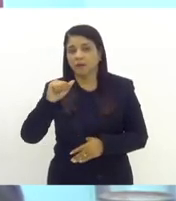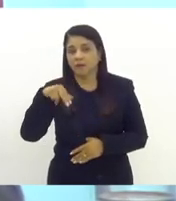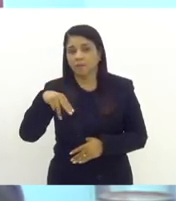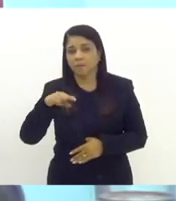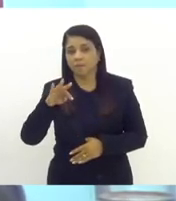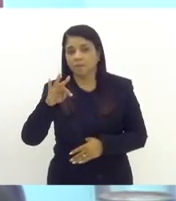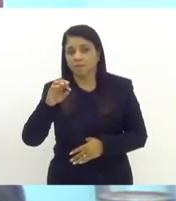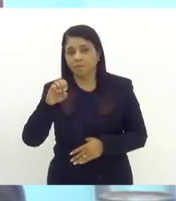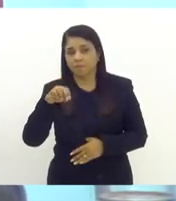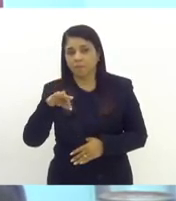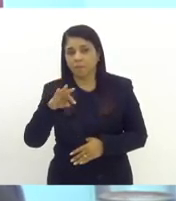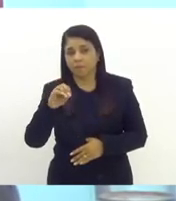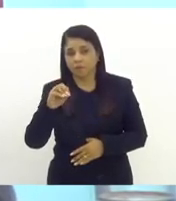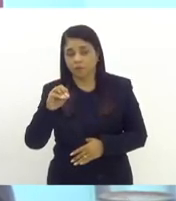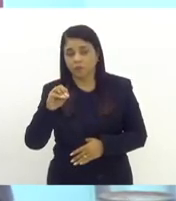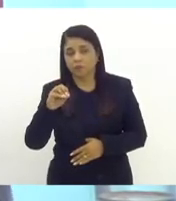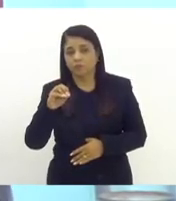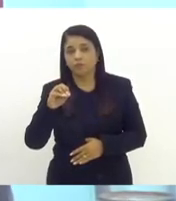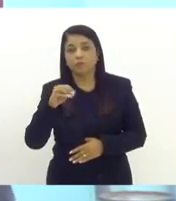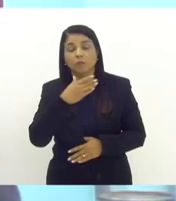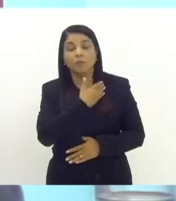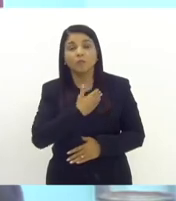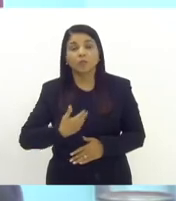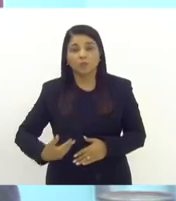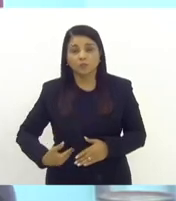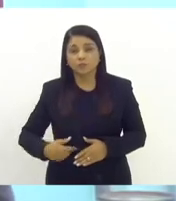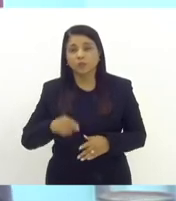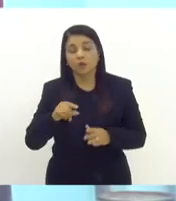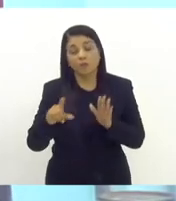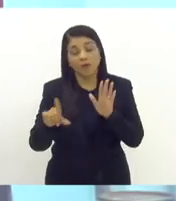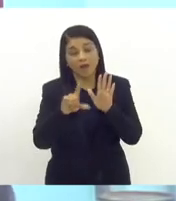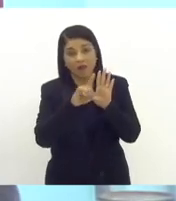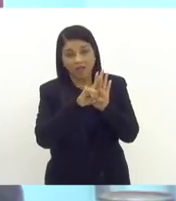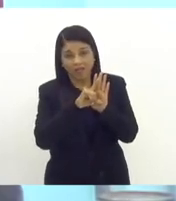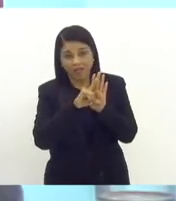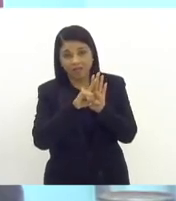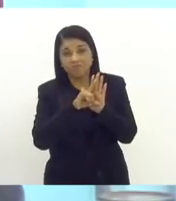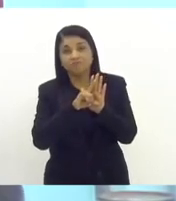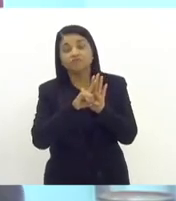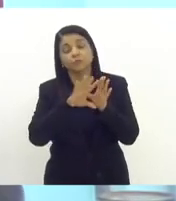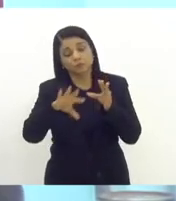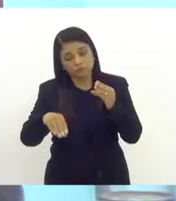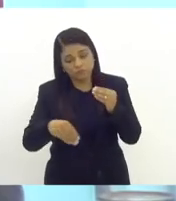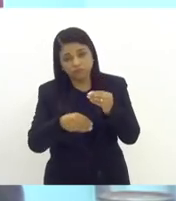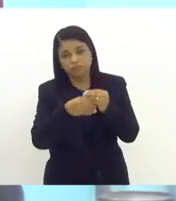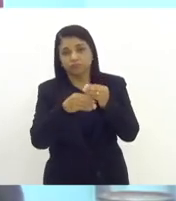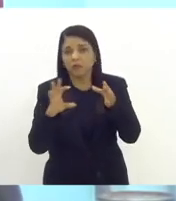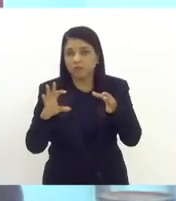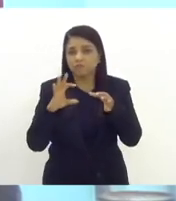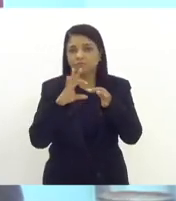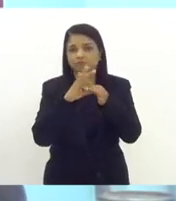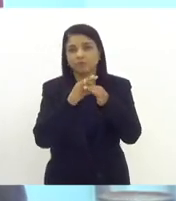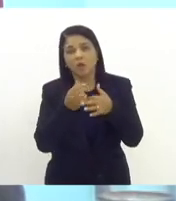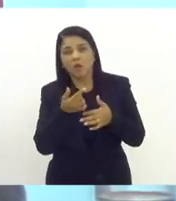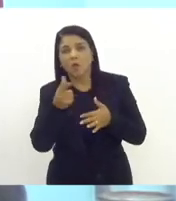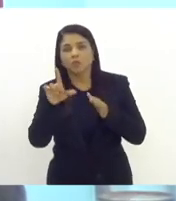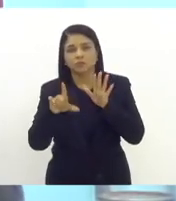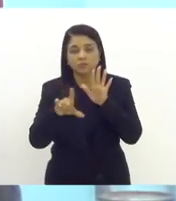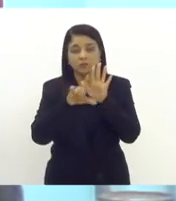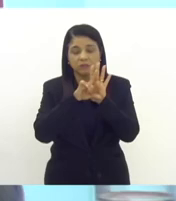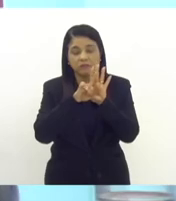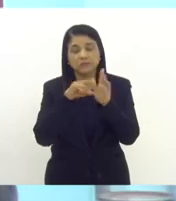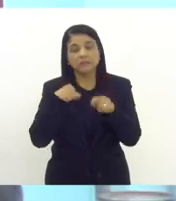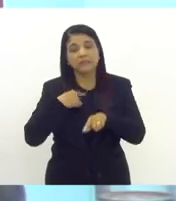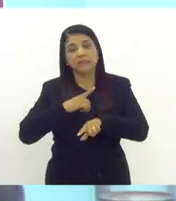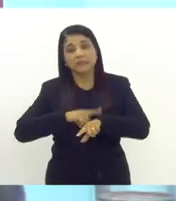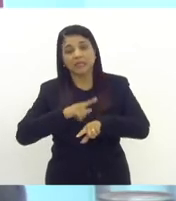não sabem o que agora é uma lei complexa que remete a outras leis e que a gente tem que ter até mais tempo para